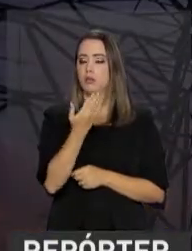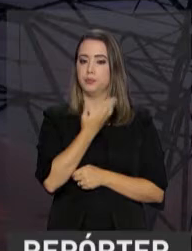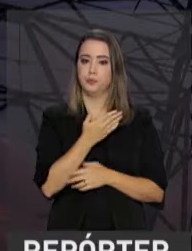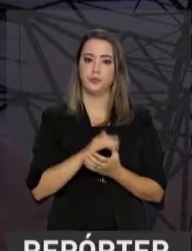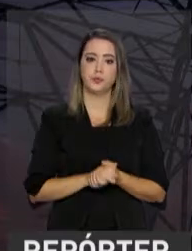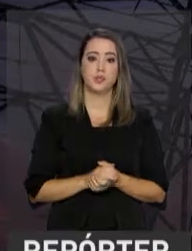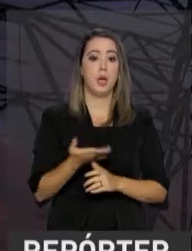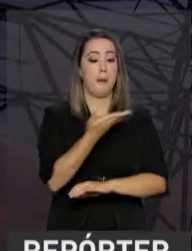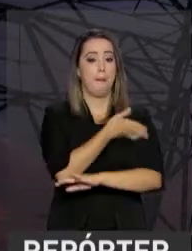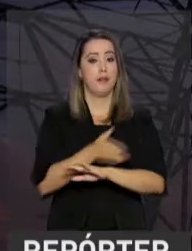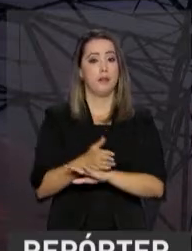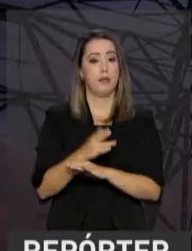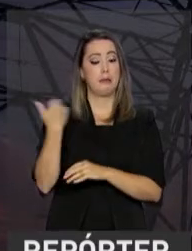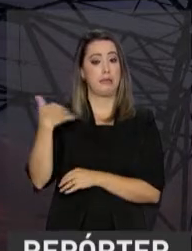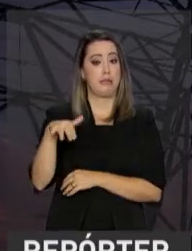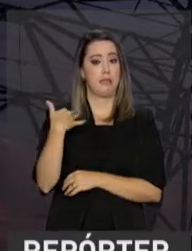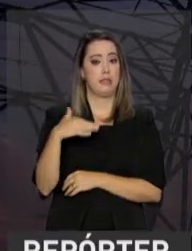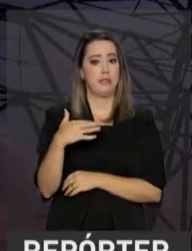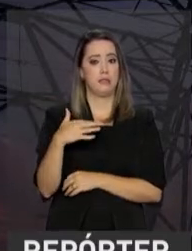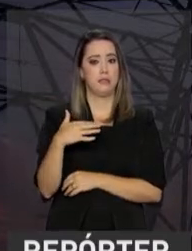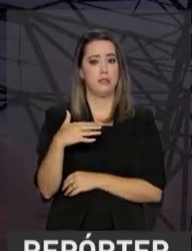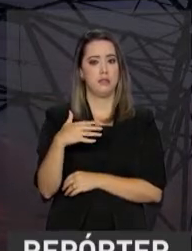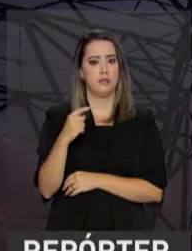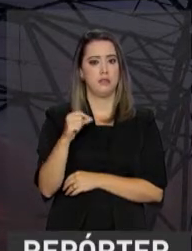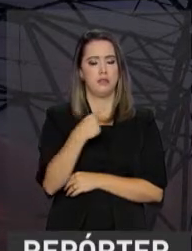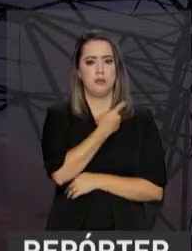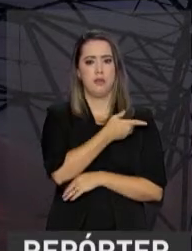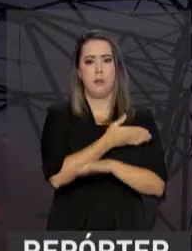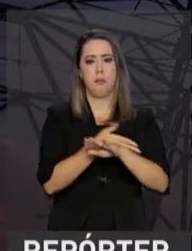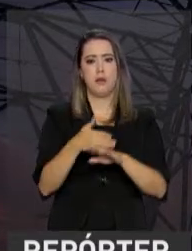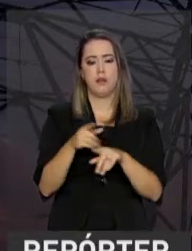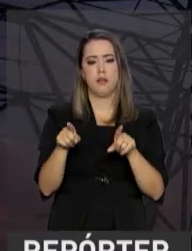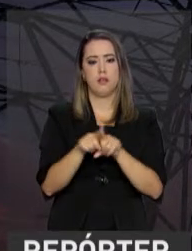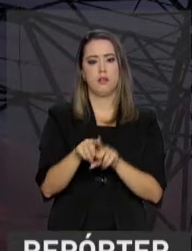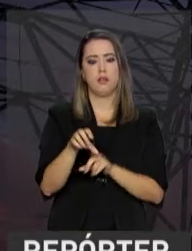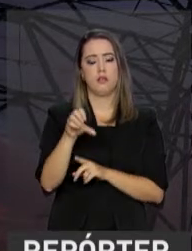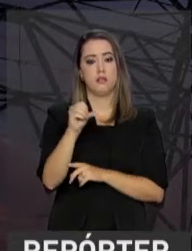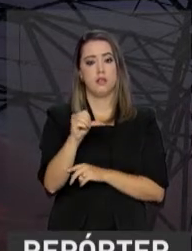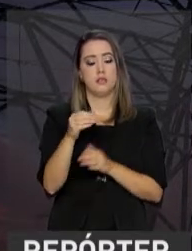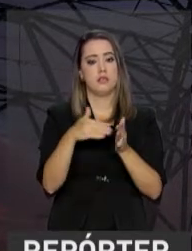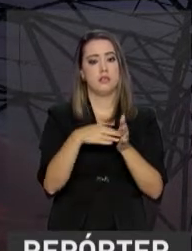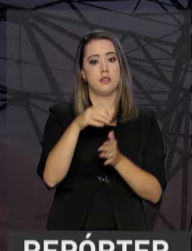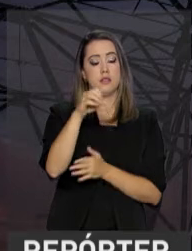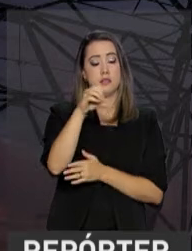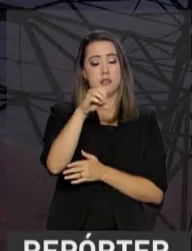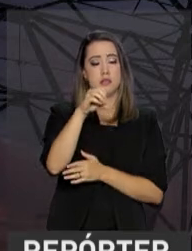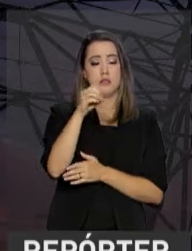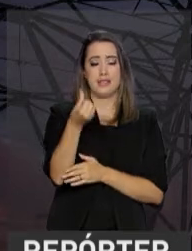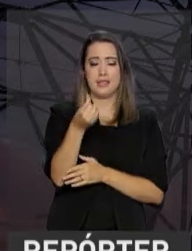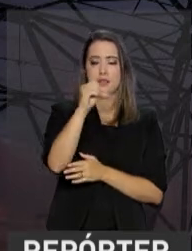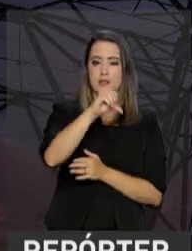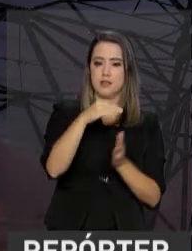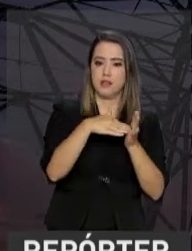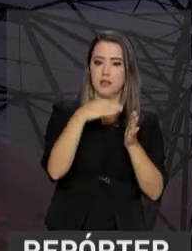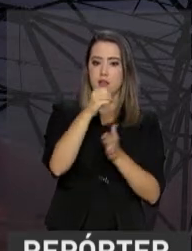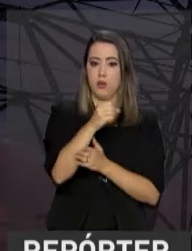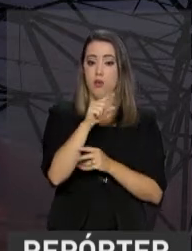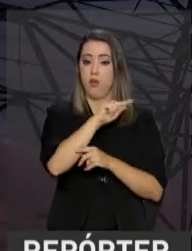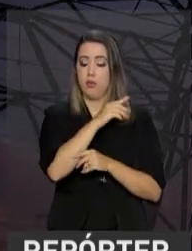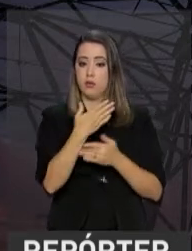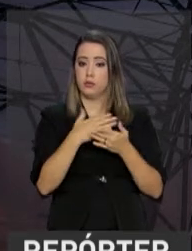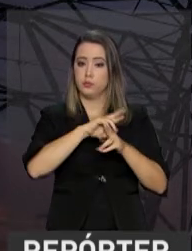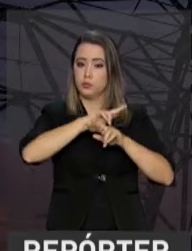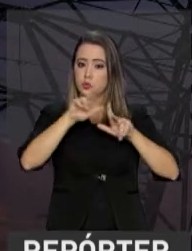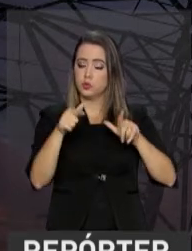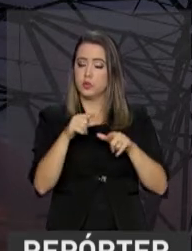período mais caro vai dar seis da tarde às nove da noite o período intermediário vai de 5 da tarde até às seis e das